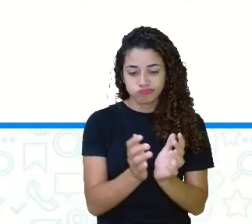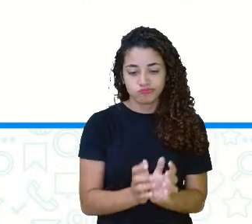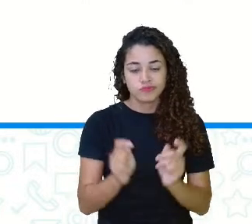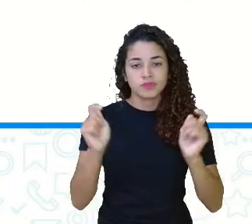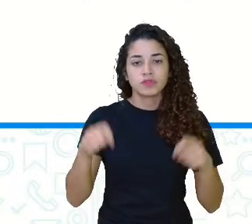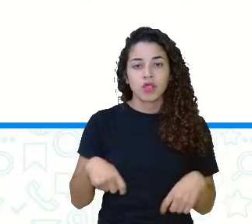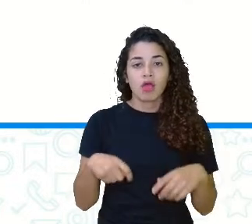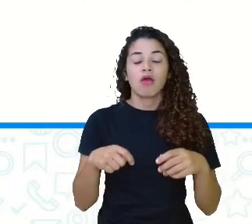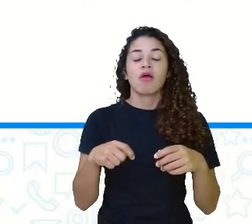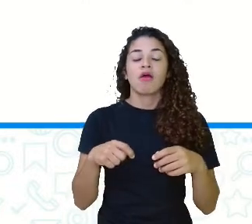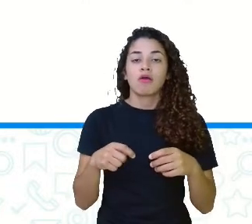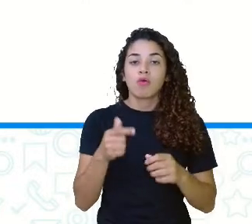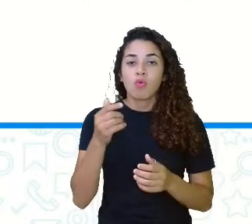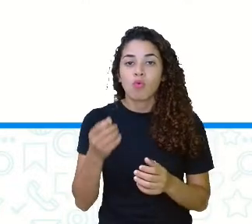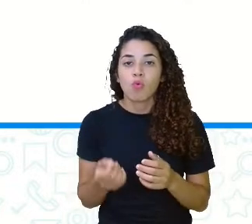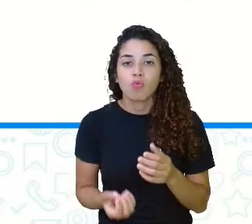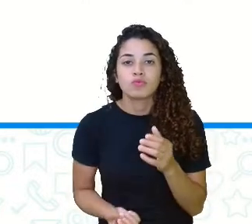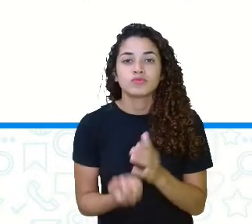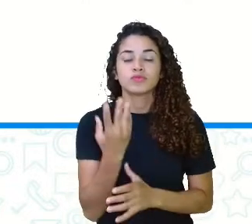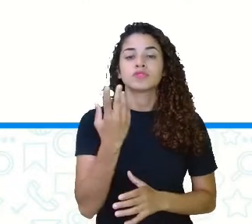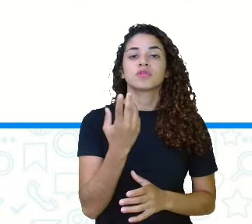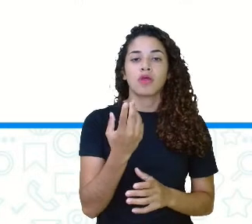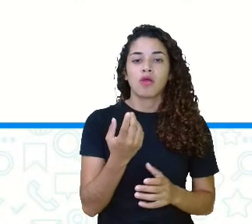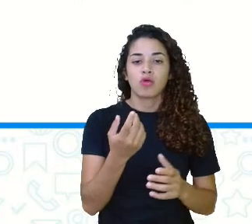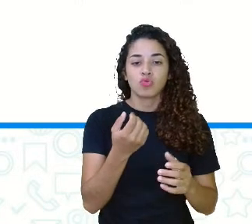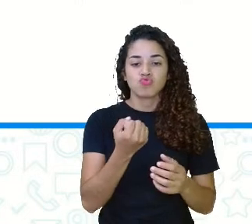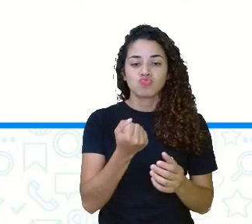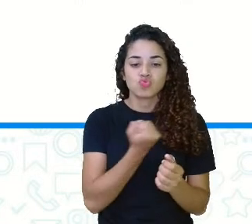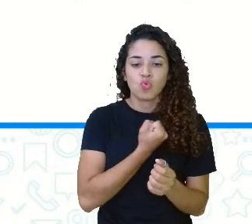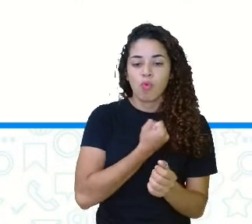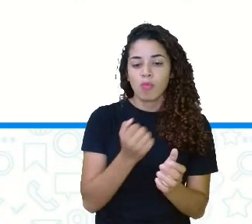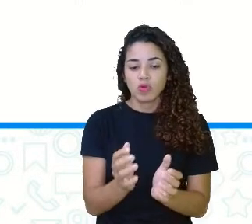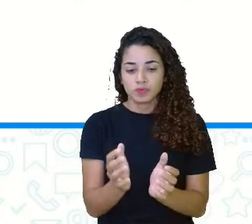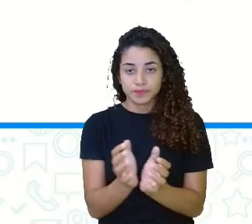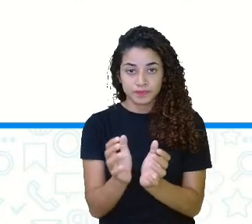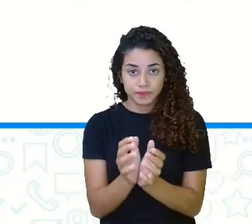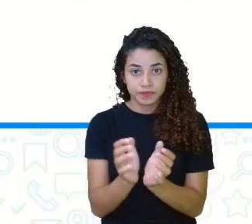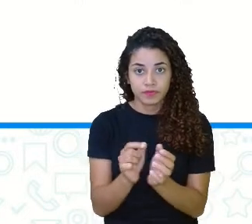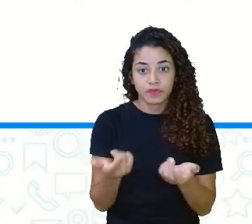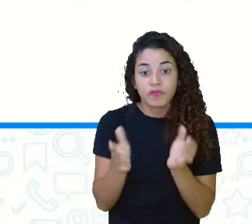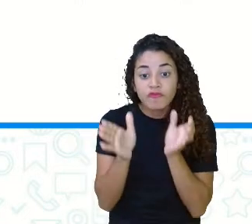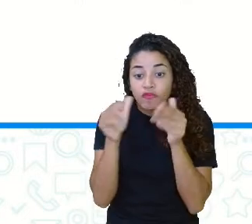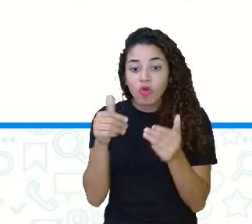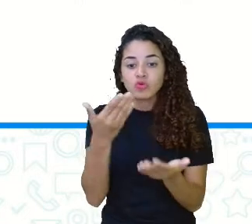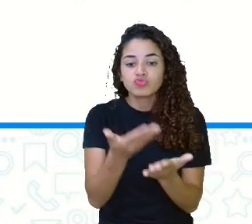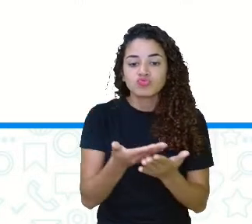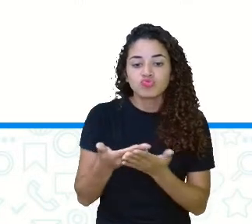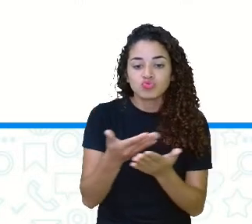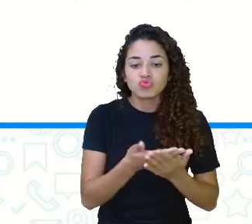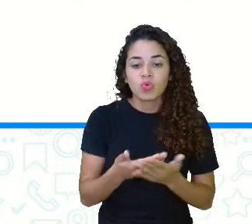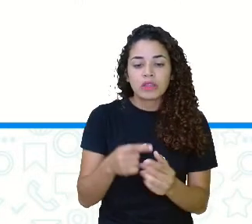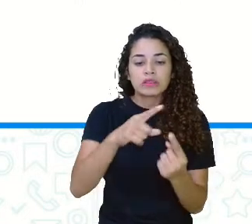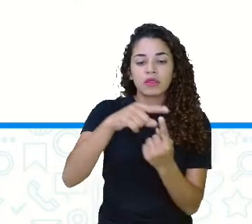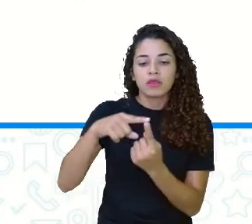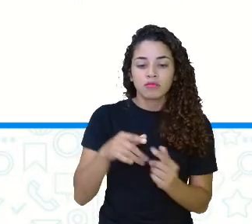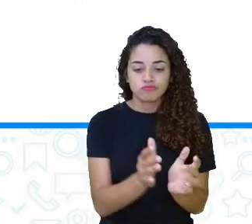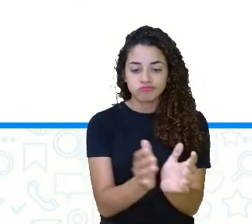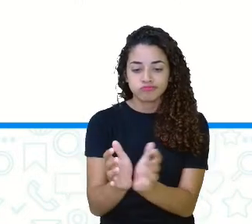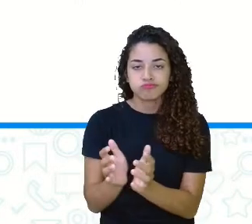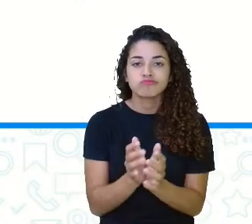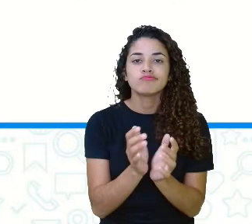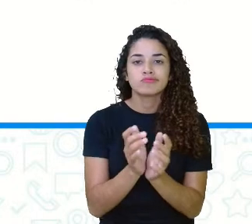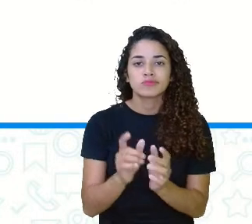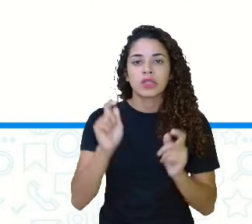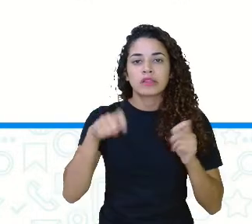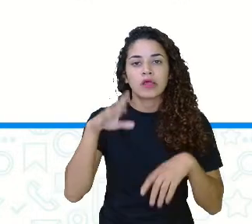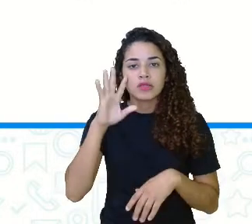ser formados a partir de um conjunto de valores. O foco é o estudo dos tipos de agrupamento, que são